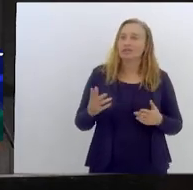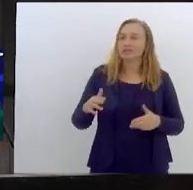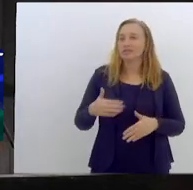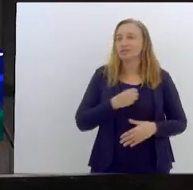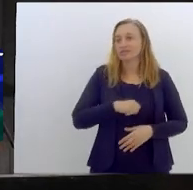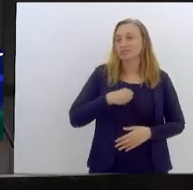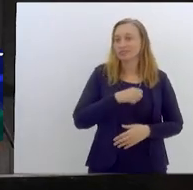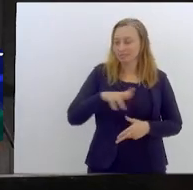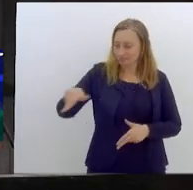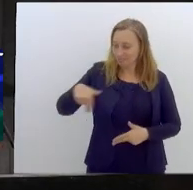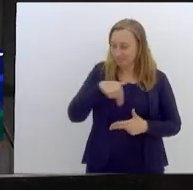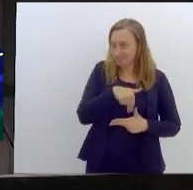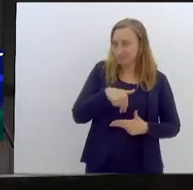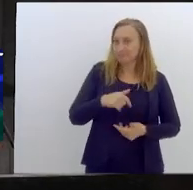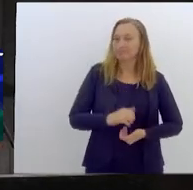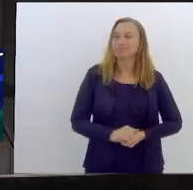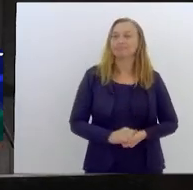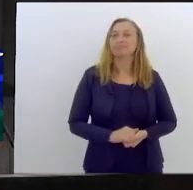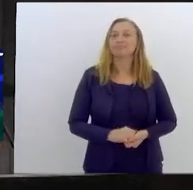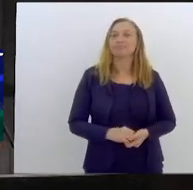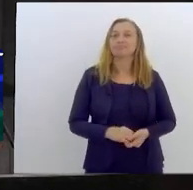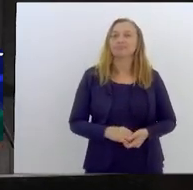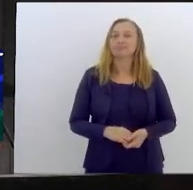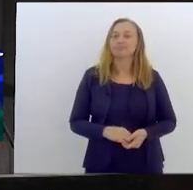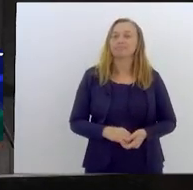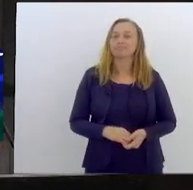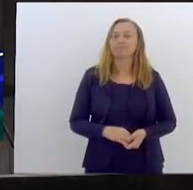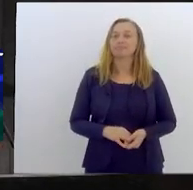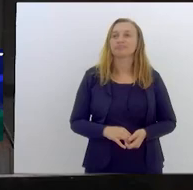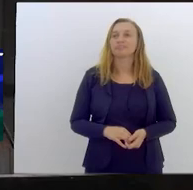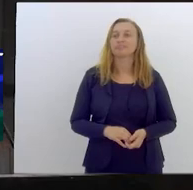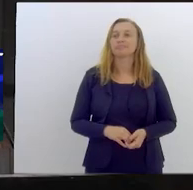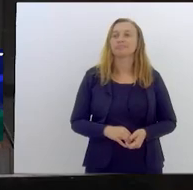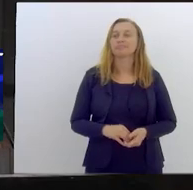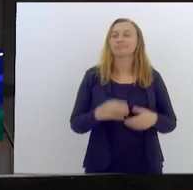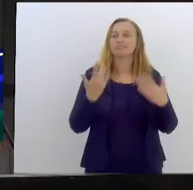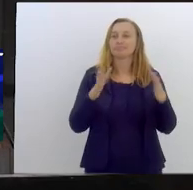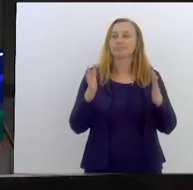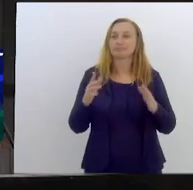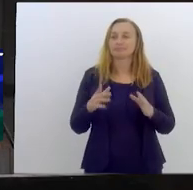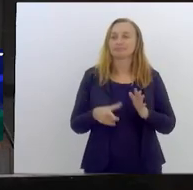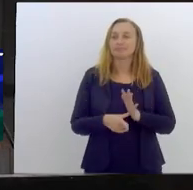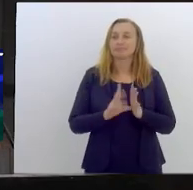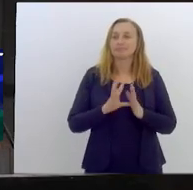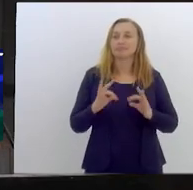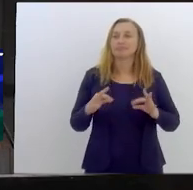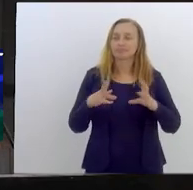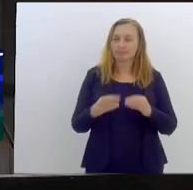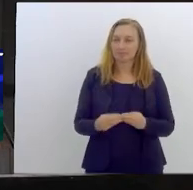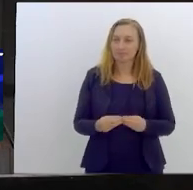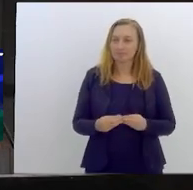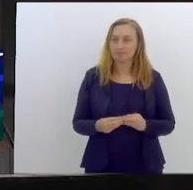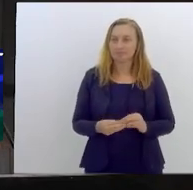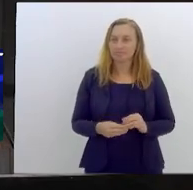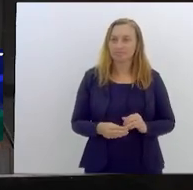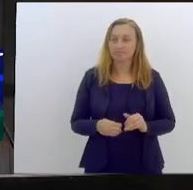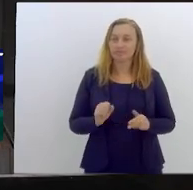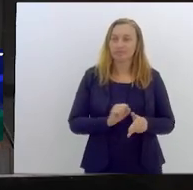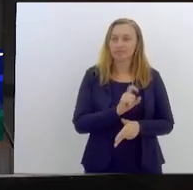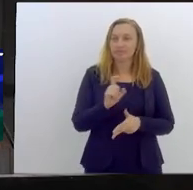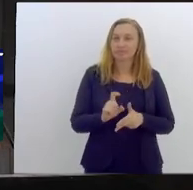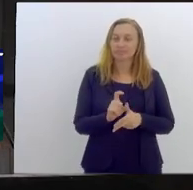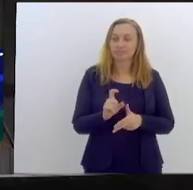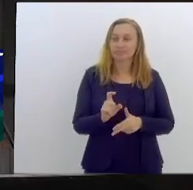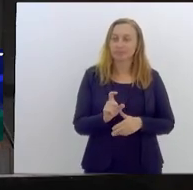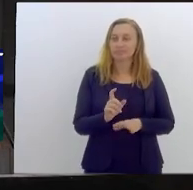tribuna. Quero saudar aqui, antes de mais nada, o ex-secretário de